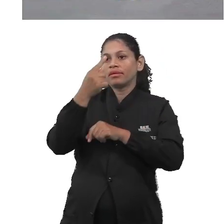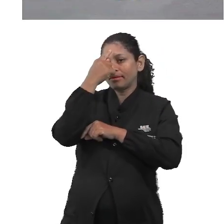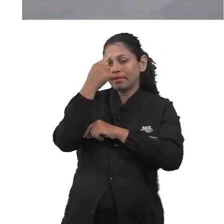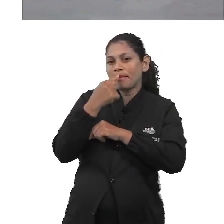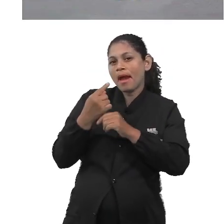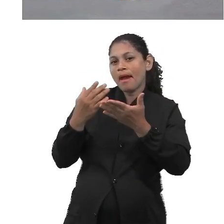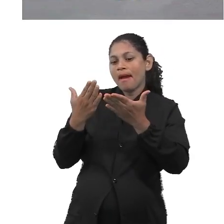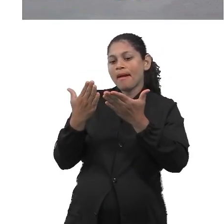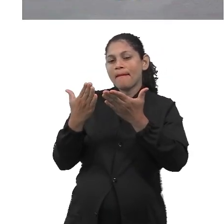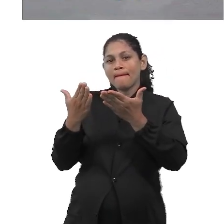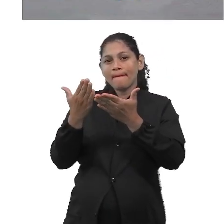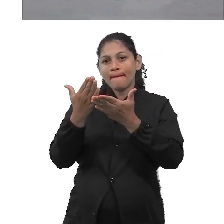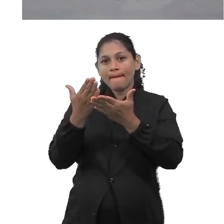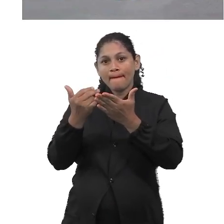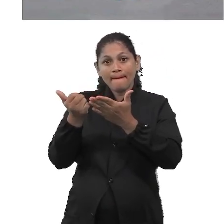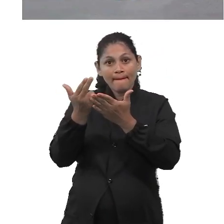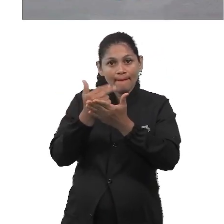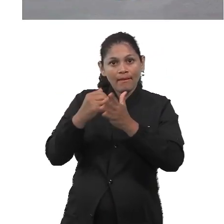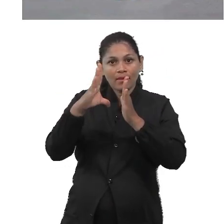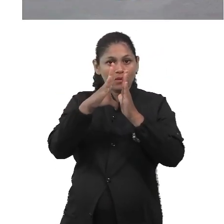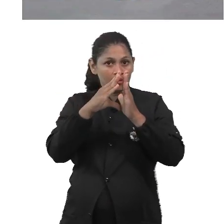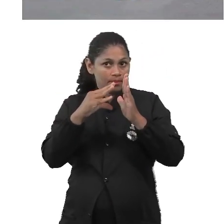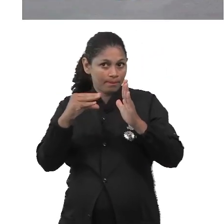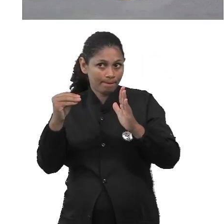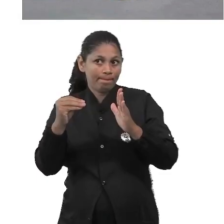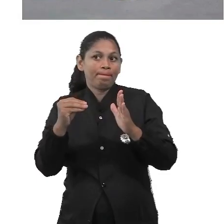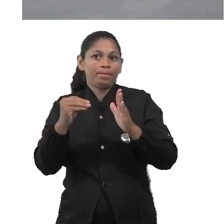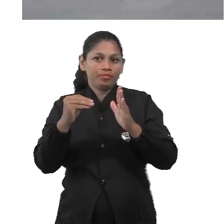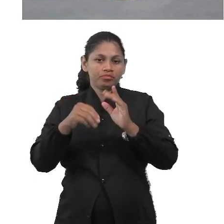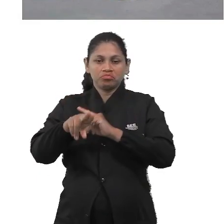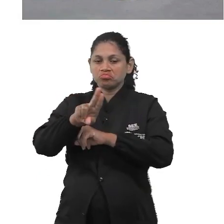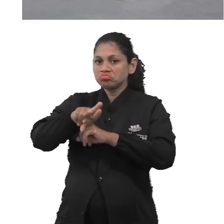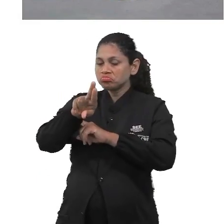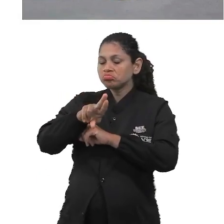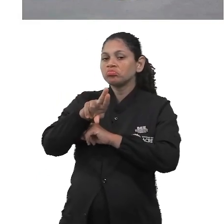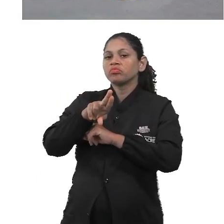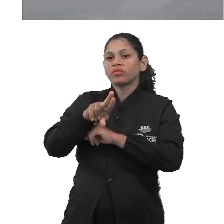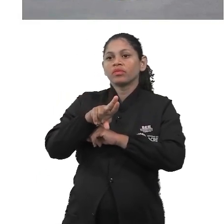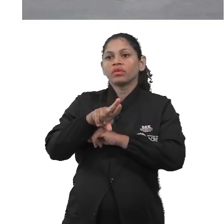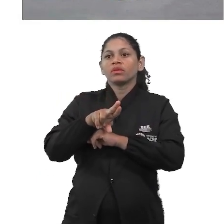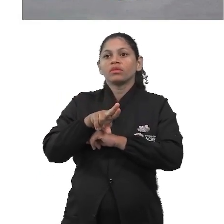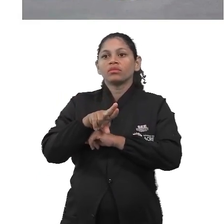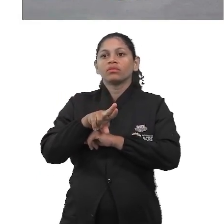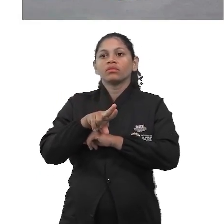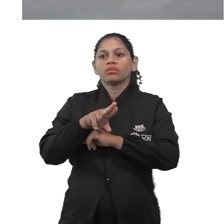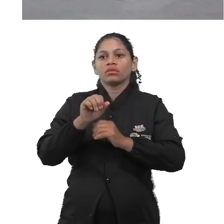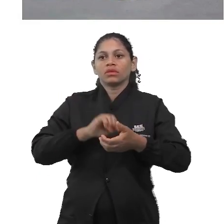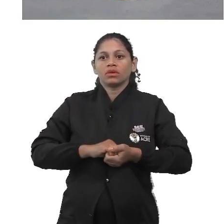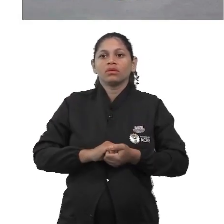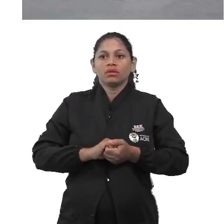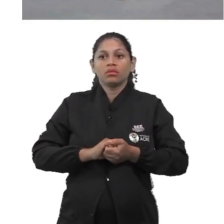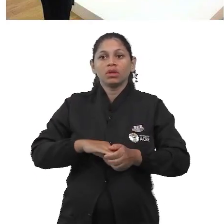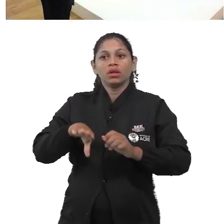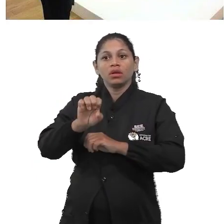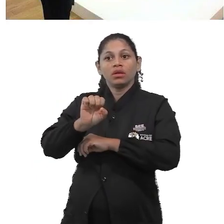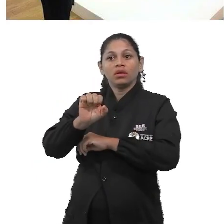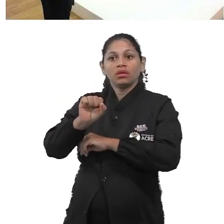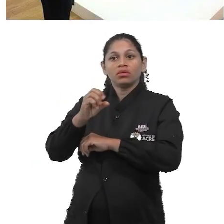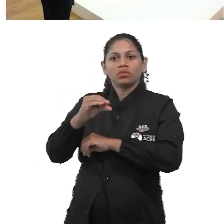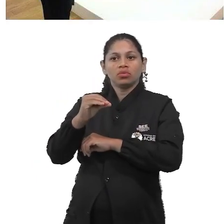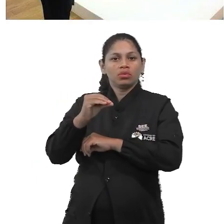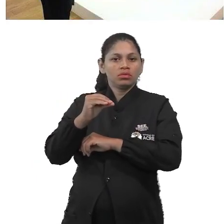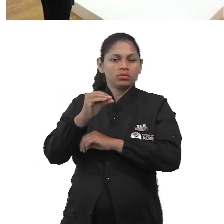a gente tem a ideia de miniaturas, que aí você usa muito a ideia de escala, esculturas não